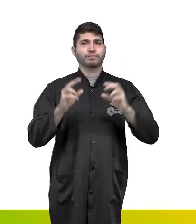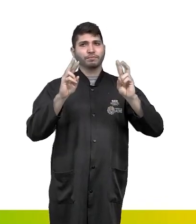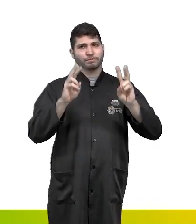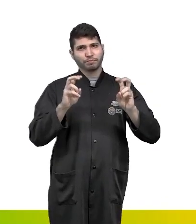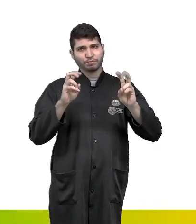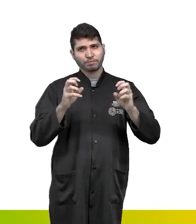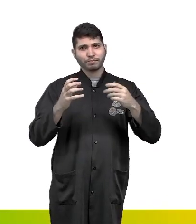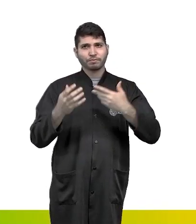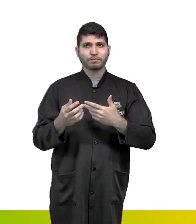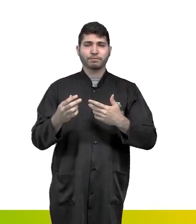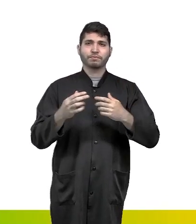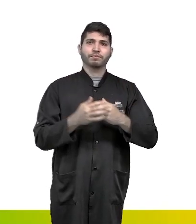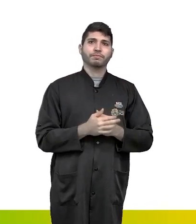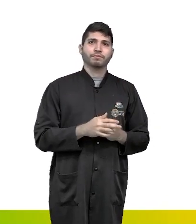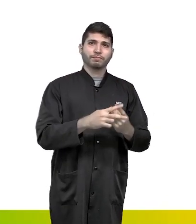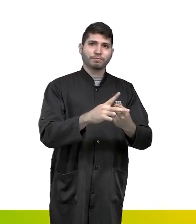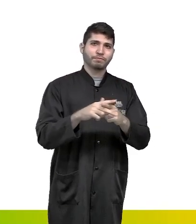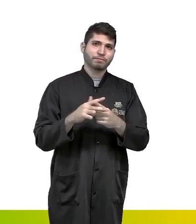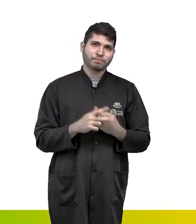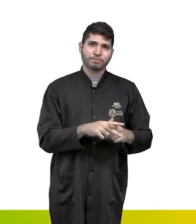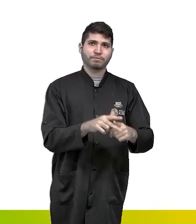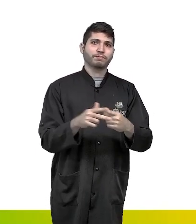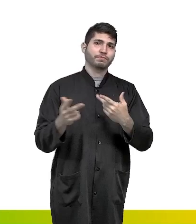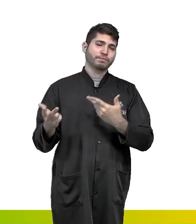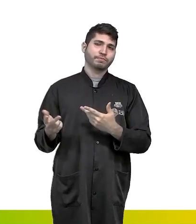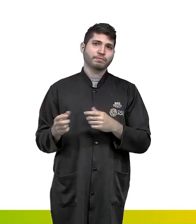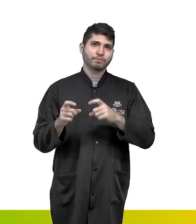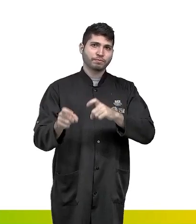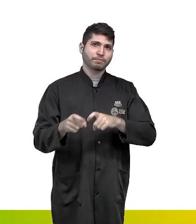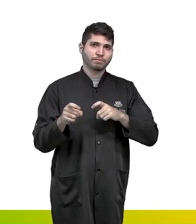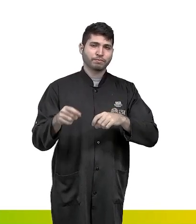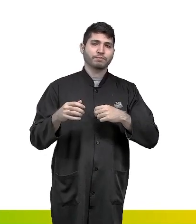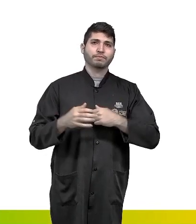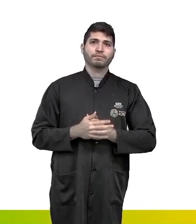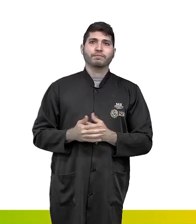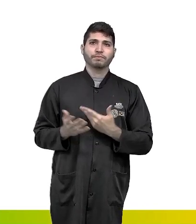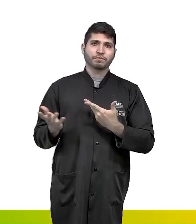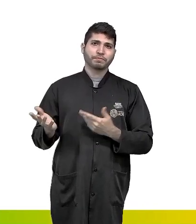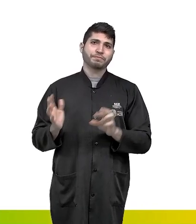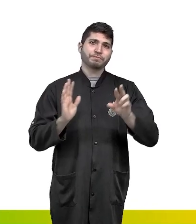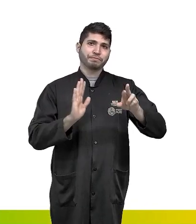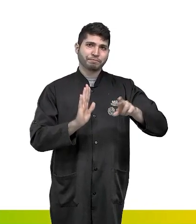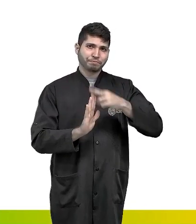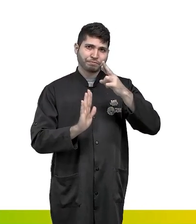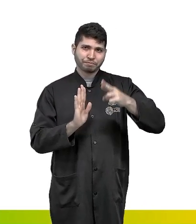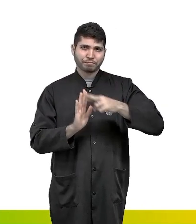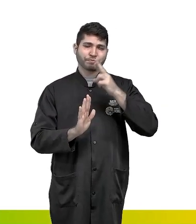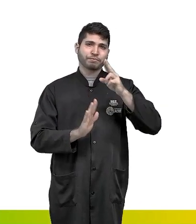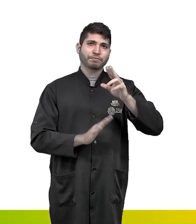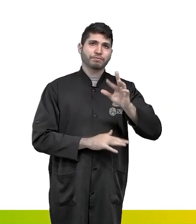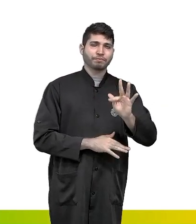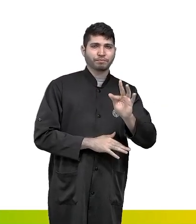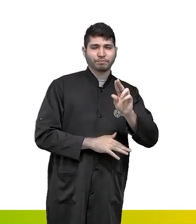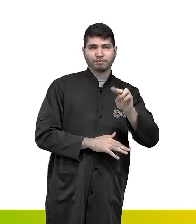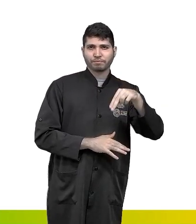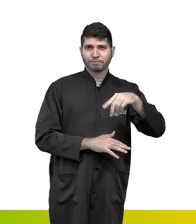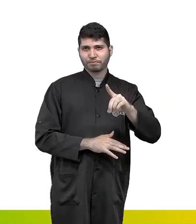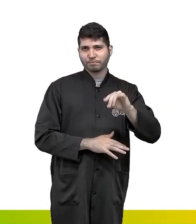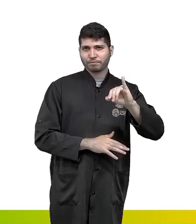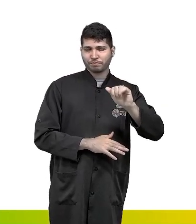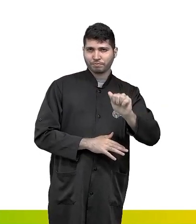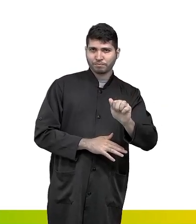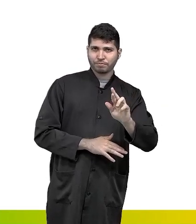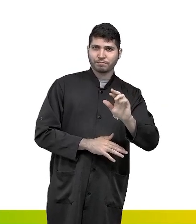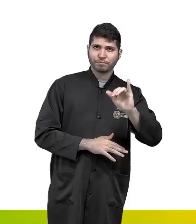no Brasil. E a regularização fundiária e a implementação de políticas públicas eficazes são cruciais